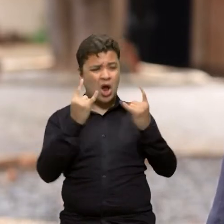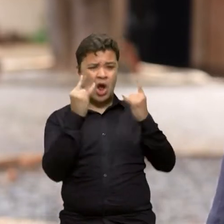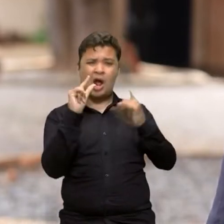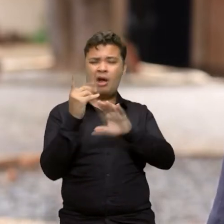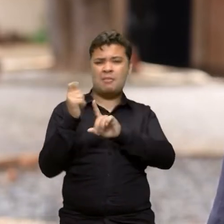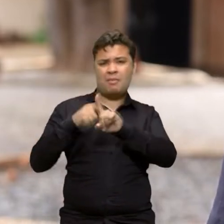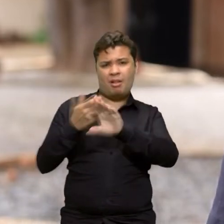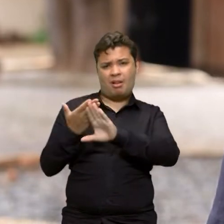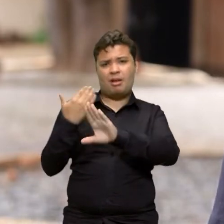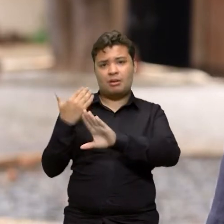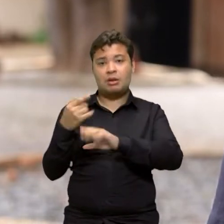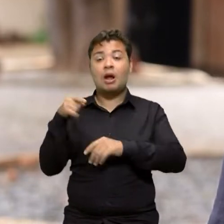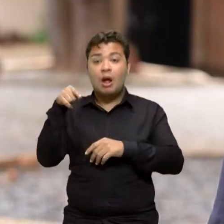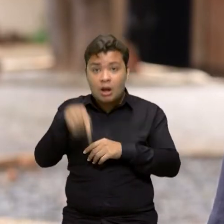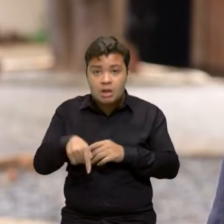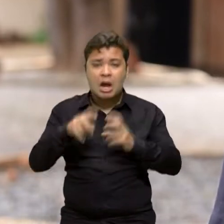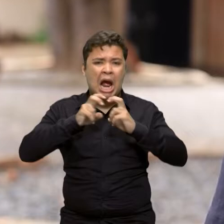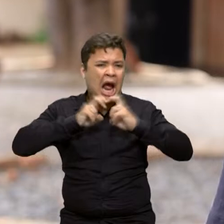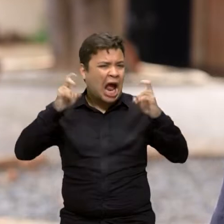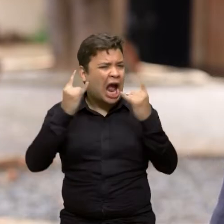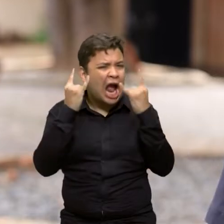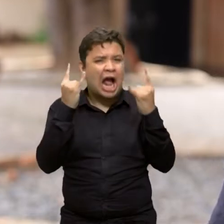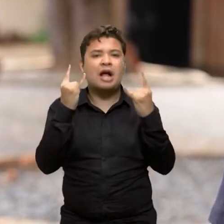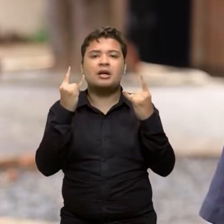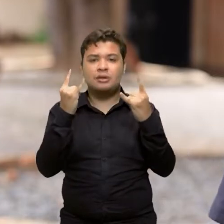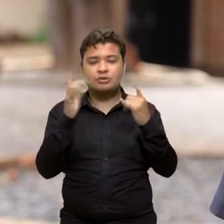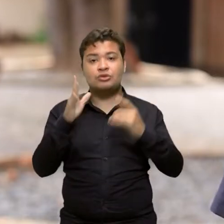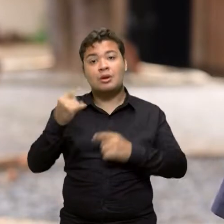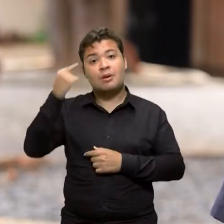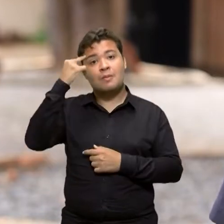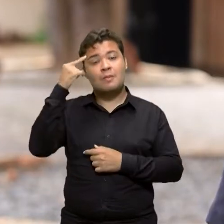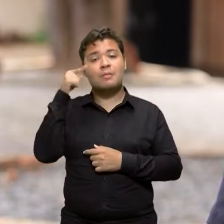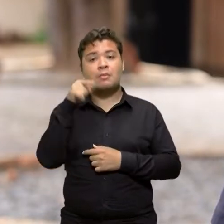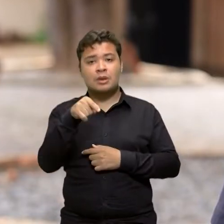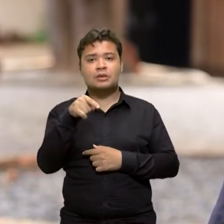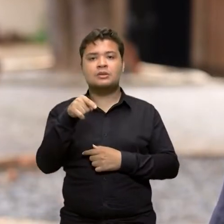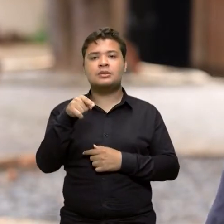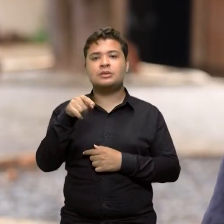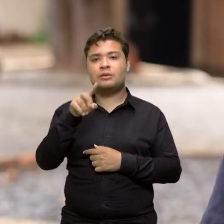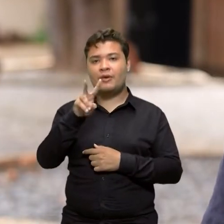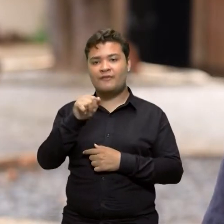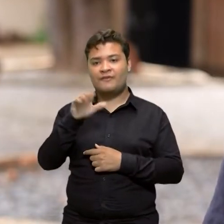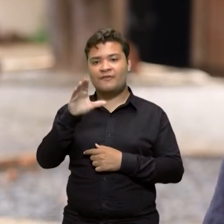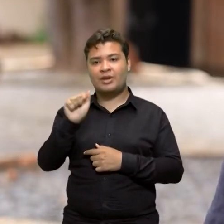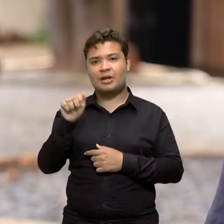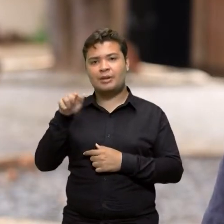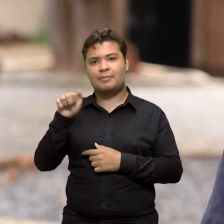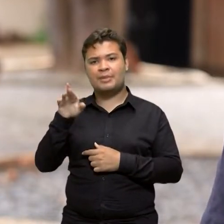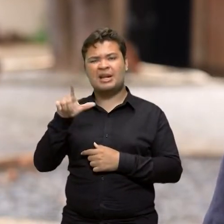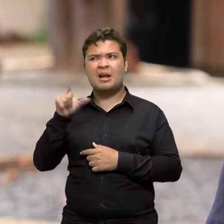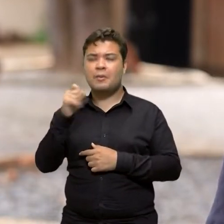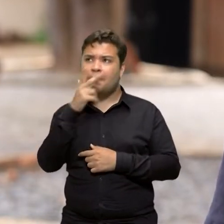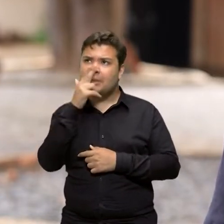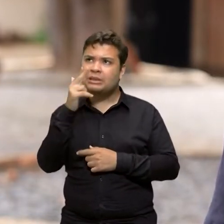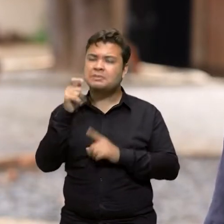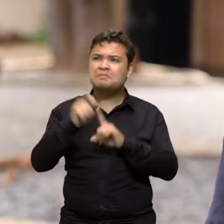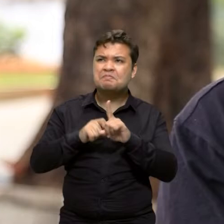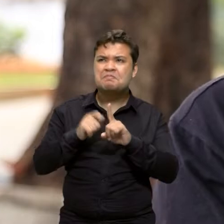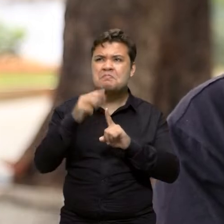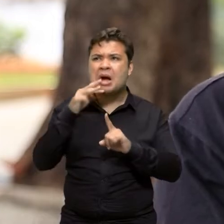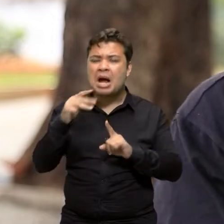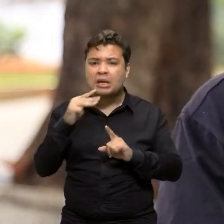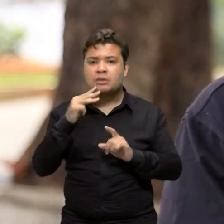menos de um mês. Então a gente fez o Grito Rock aqui, já estava pensando no Vaca Amarela, isso era em março eu acho. Então a